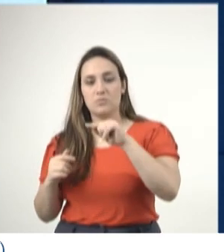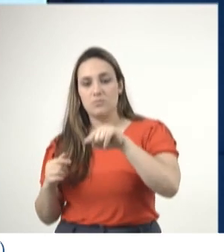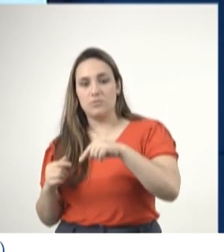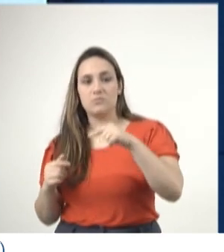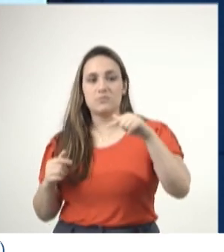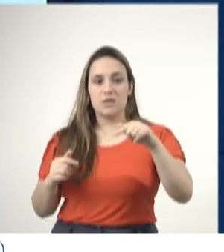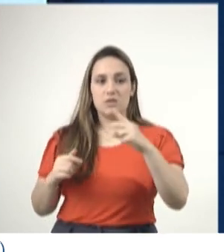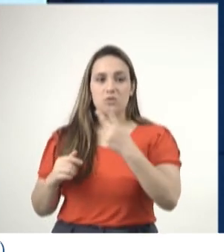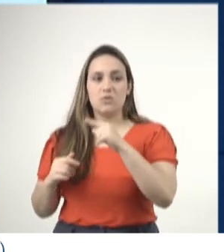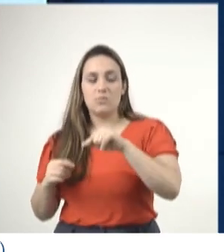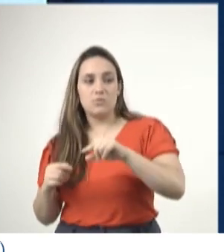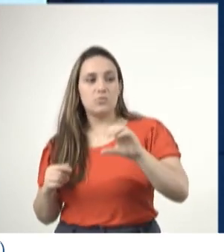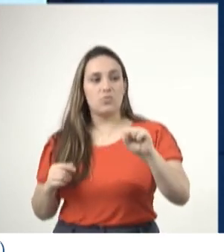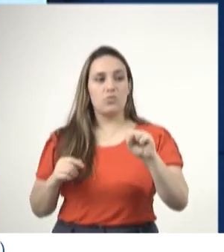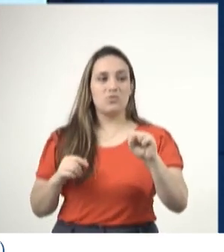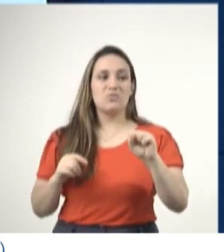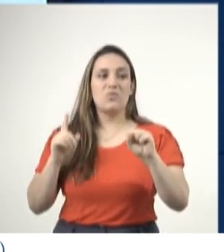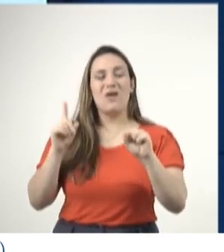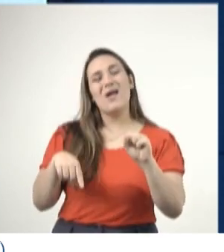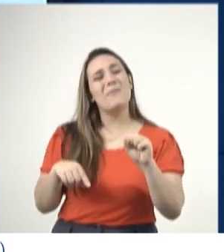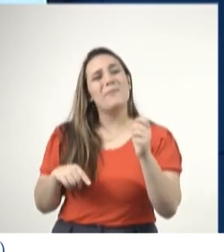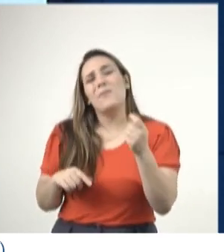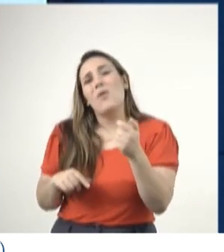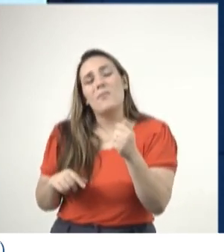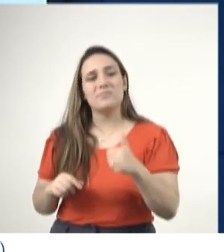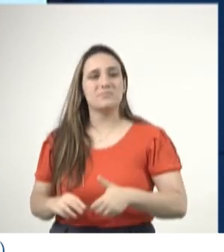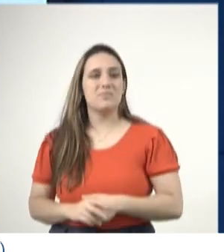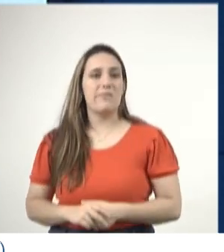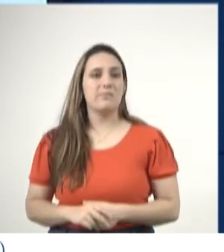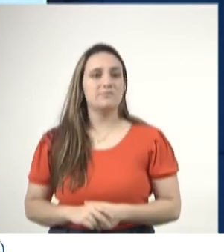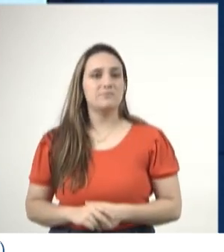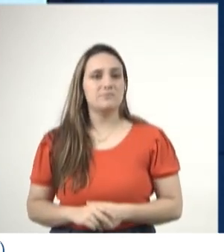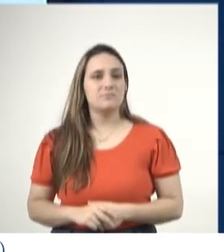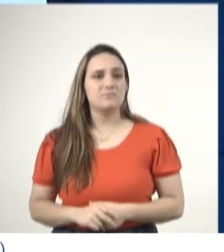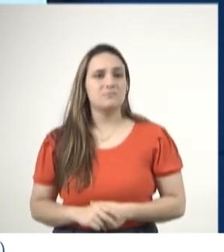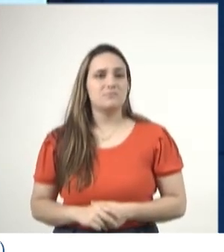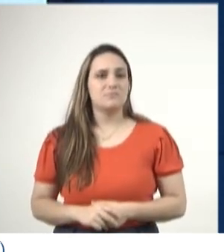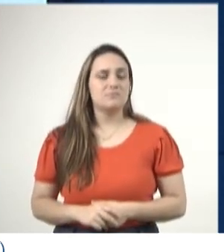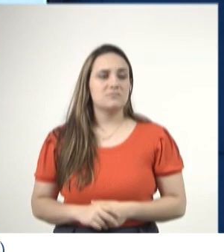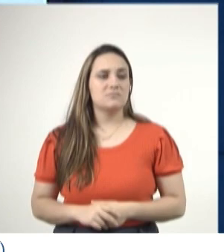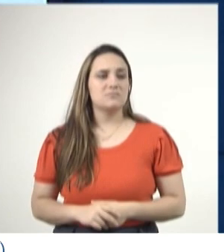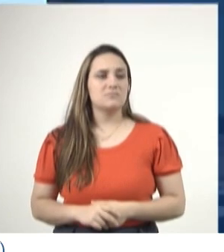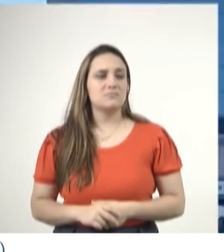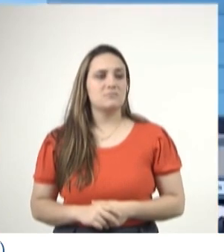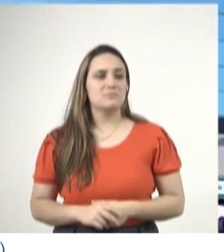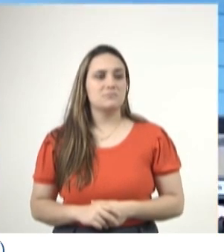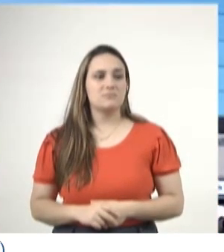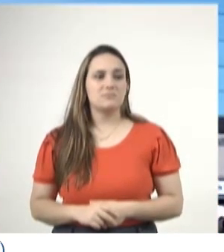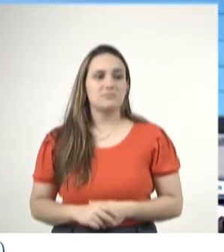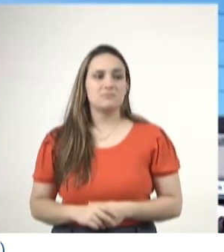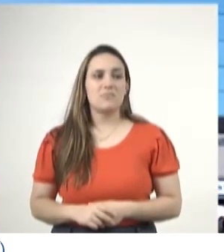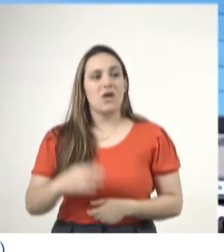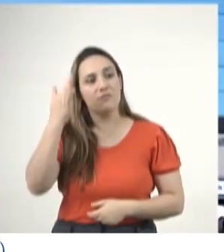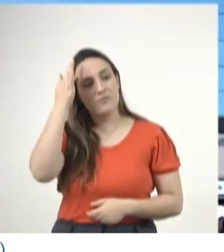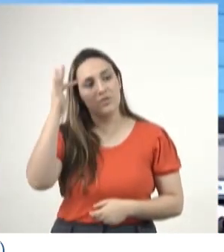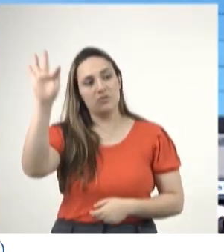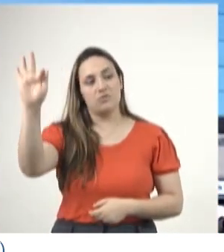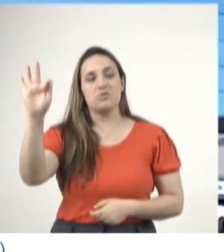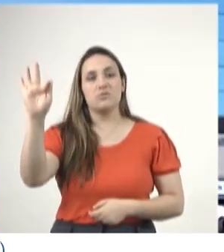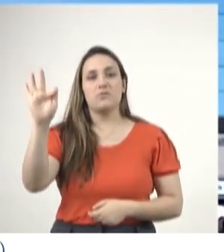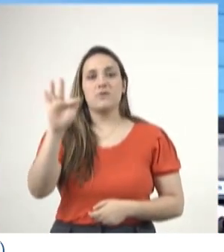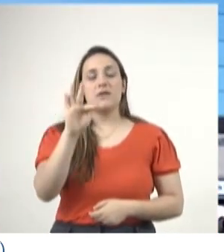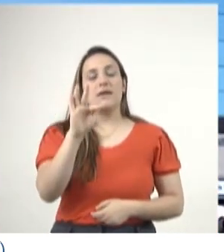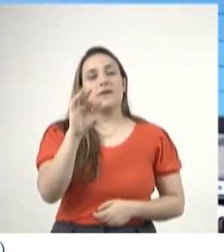2,8. Então, é um índice muito baixo. Eu não vou vir um pouco antes, porque a filosofia Visão Zero, ela inicia na década de